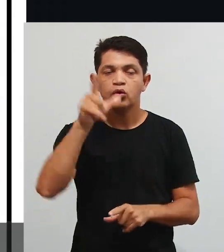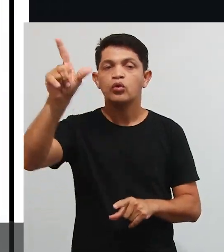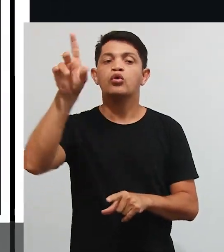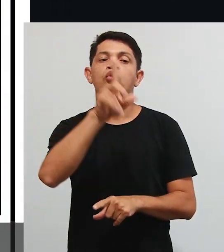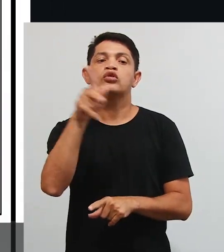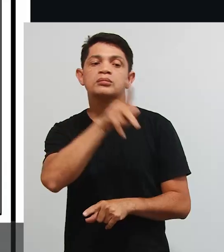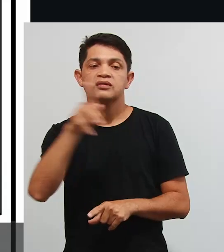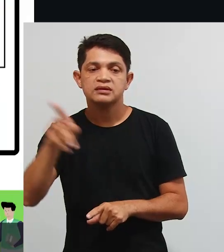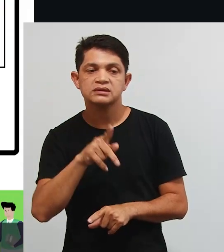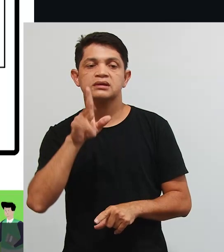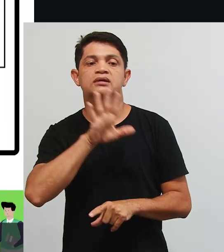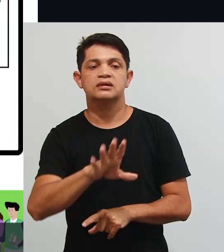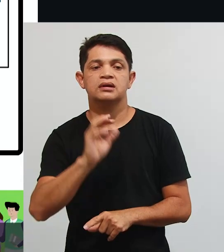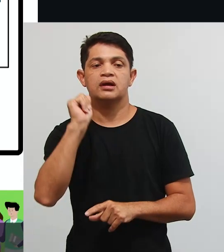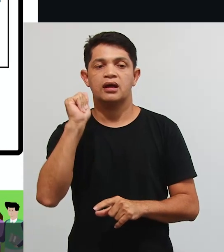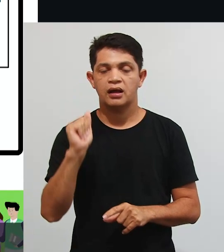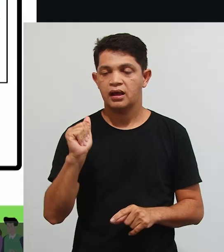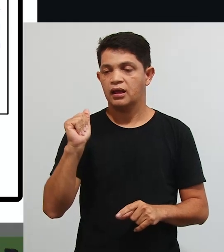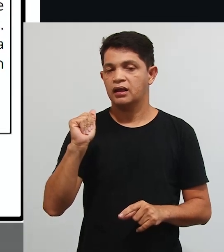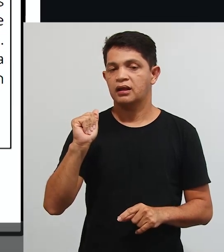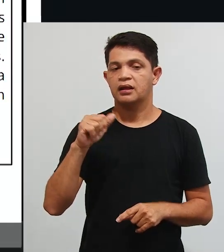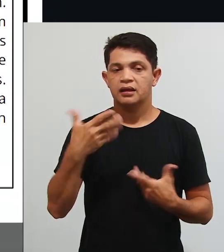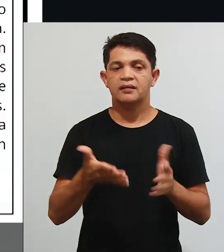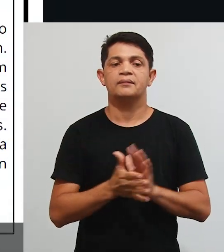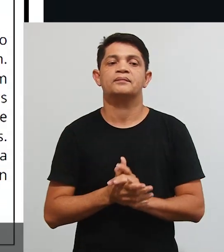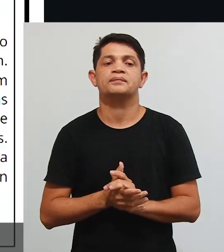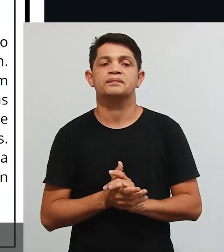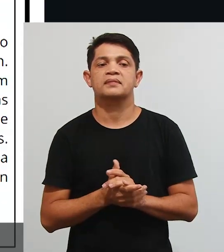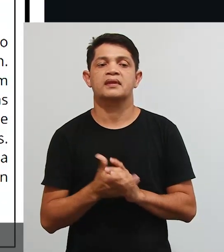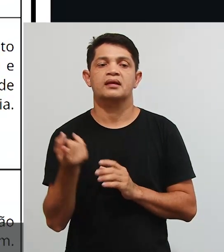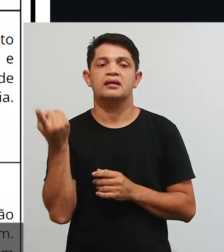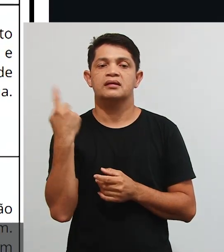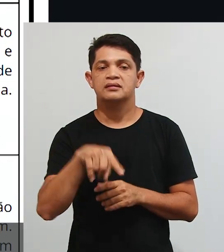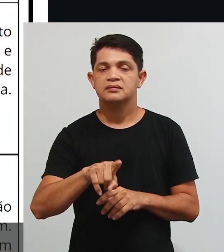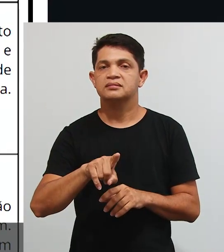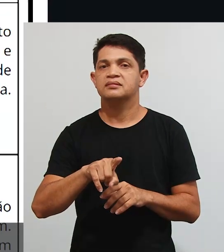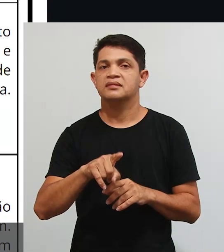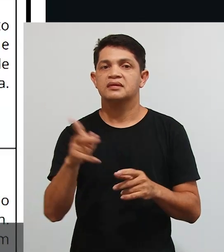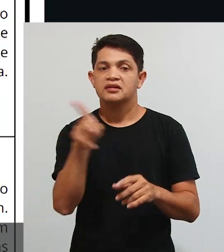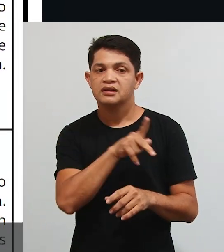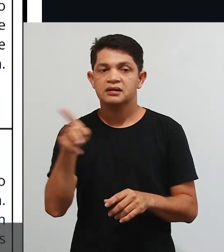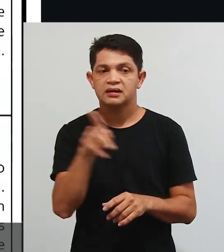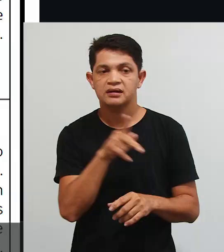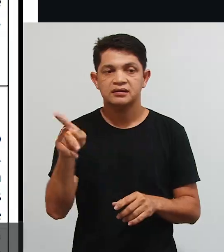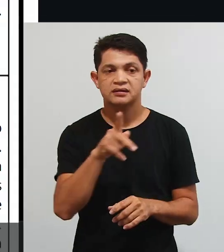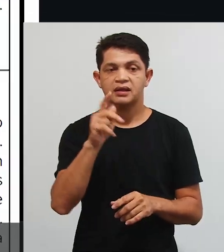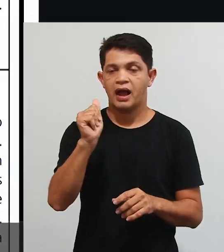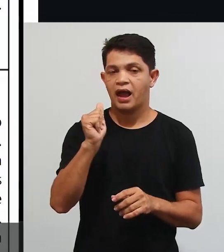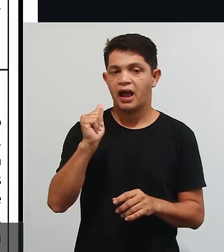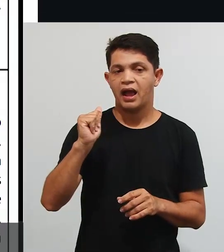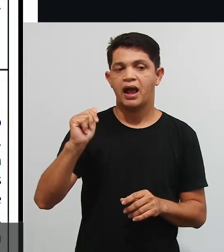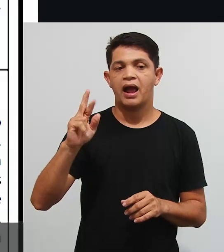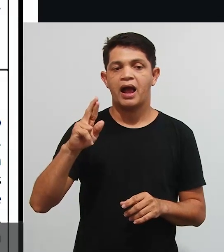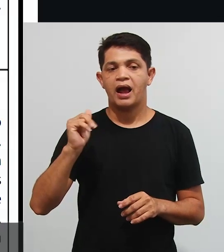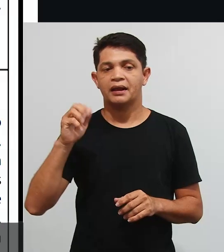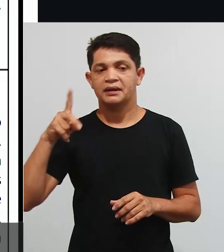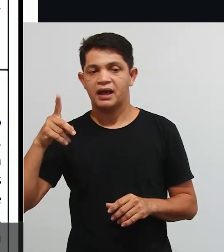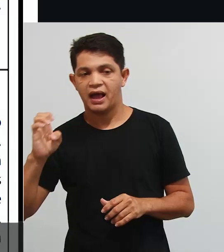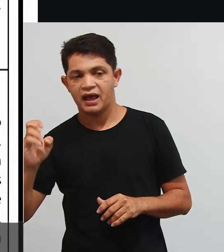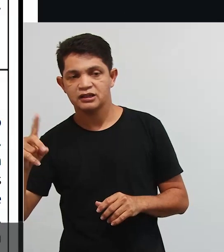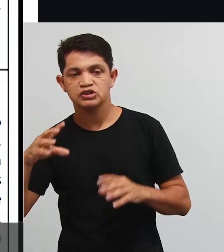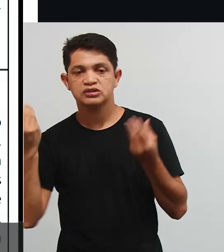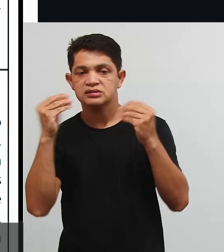professores super, hiper, mega, super heróis. Eu também tô aqui, mas a professora Ariadne né,